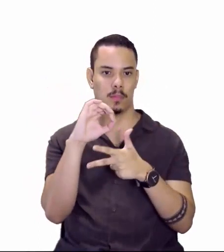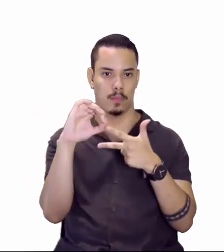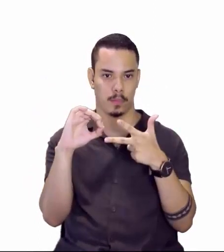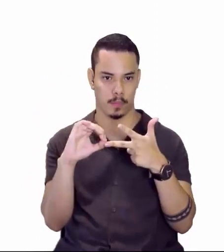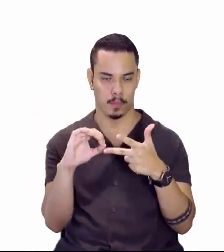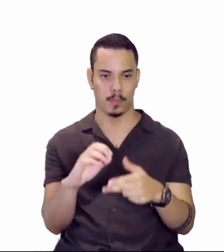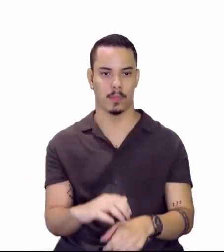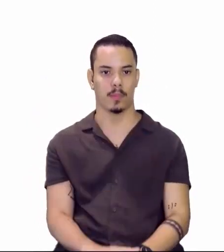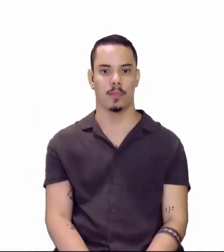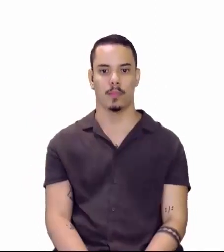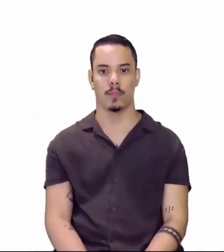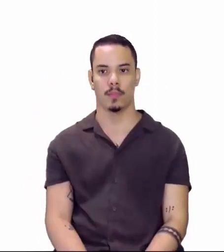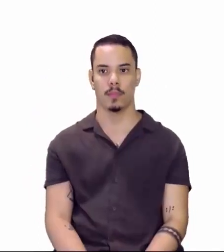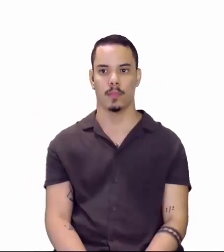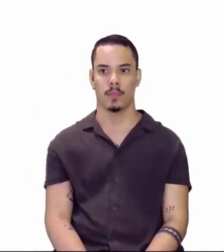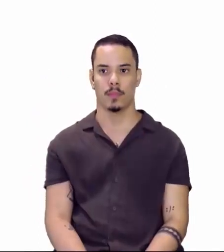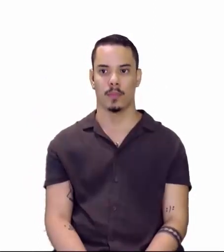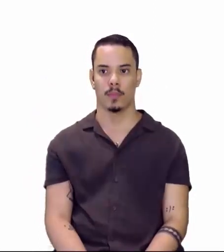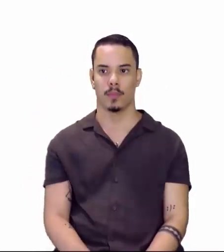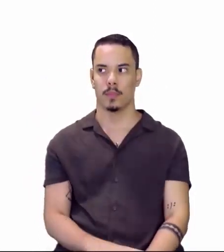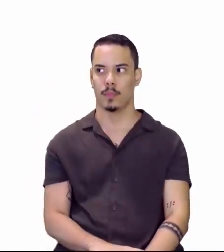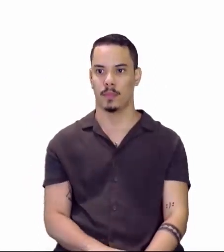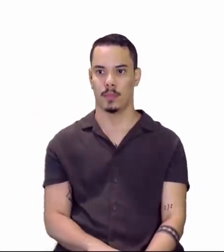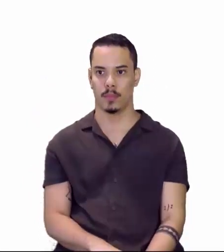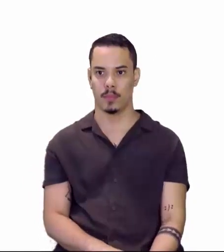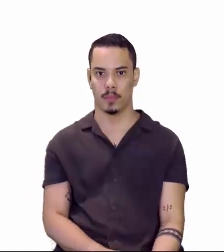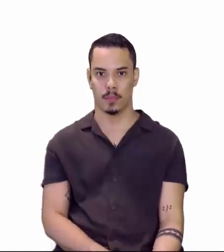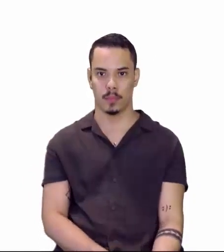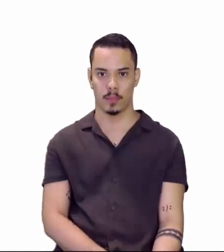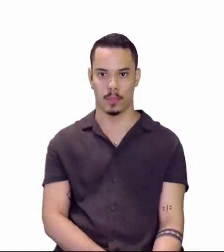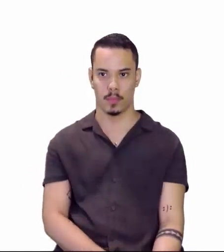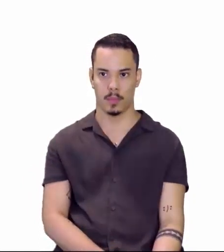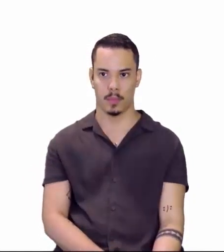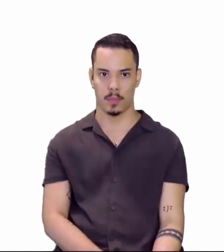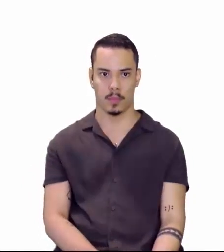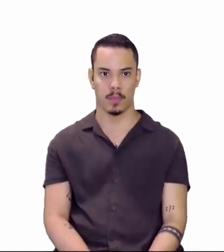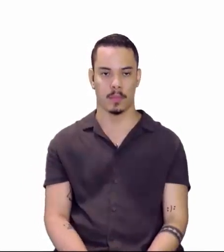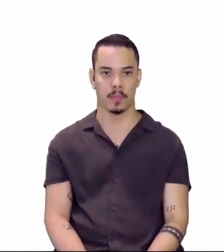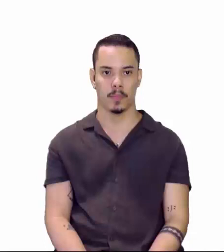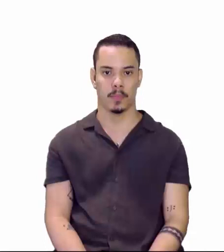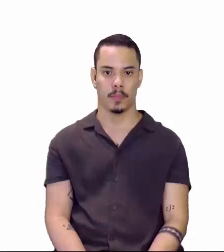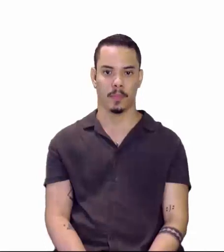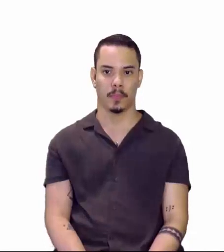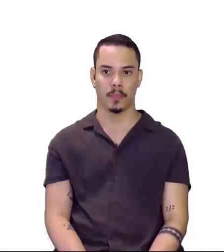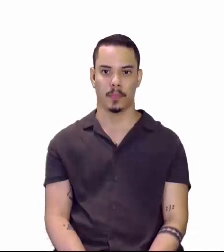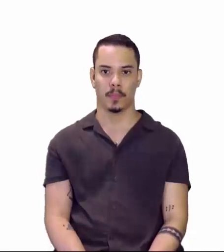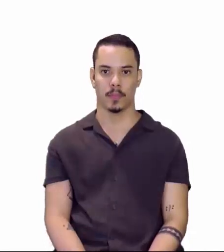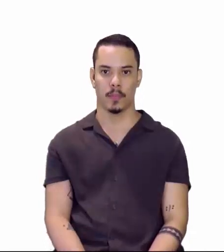lá? Daqui é exatamente a terceira questão.